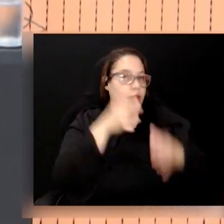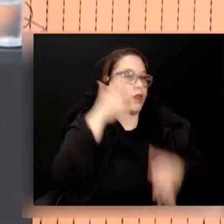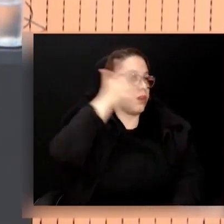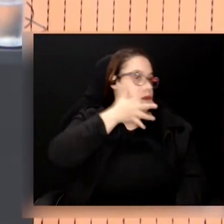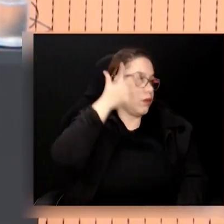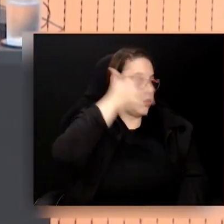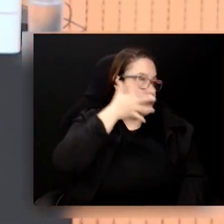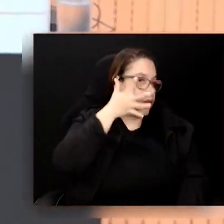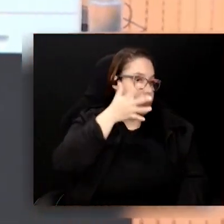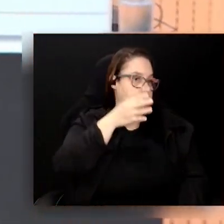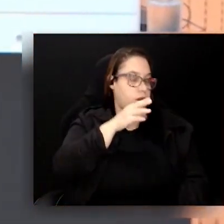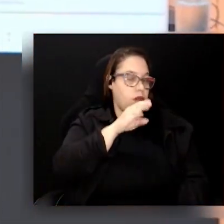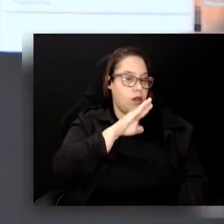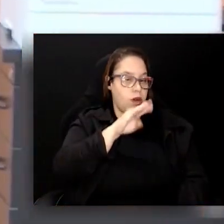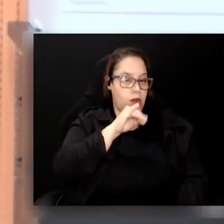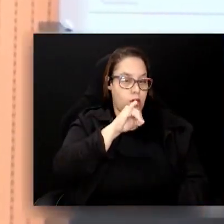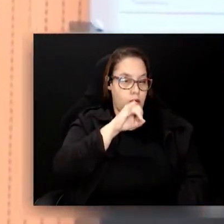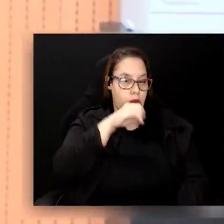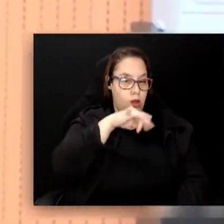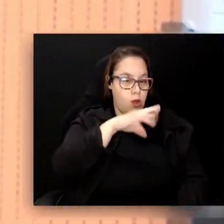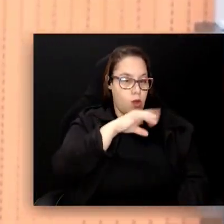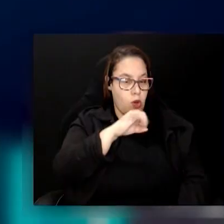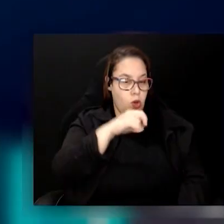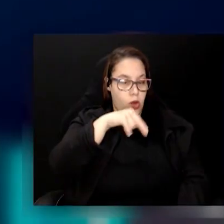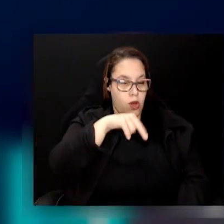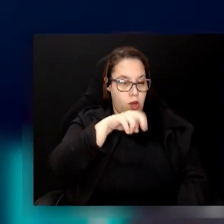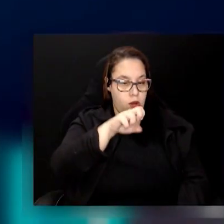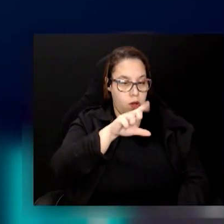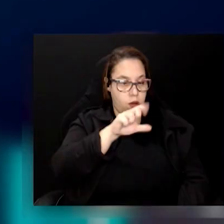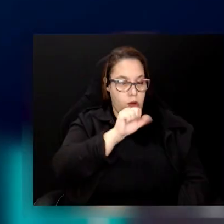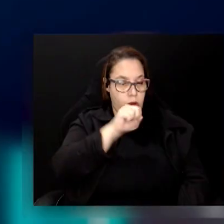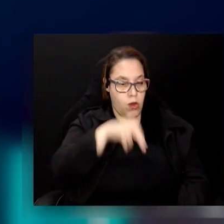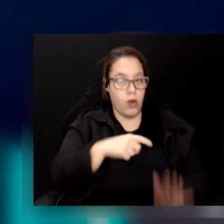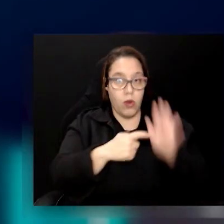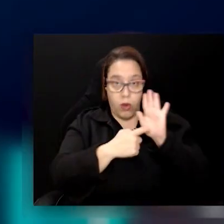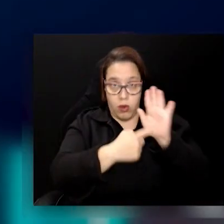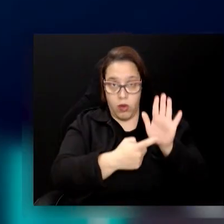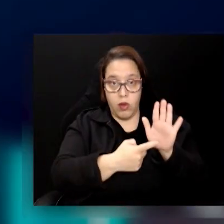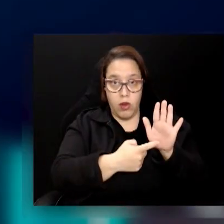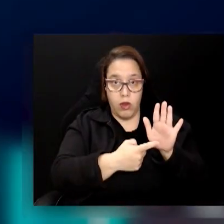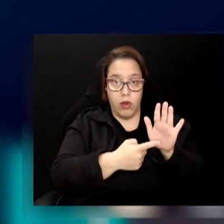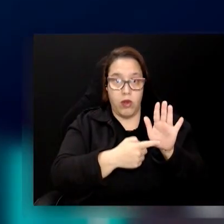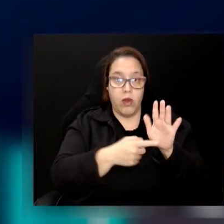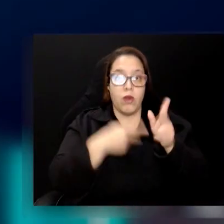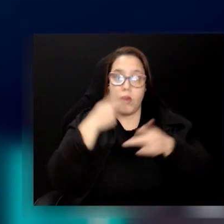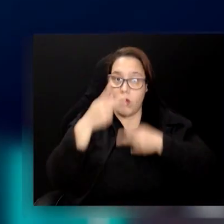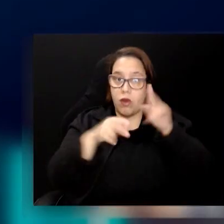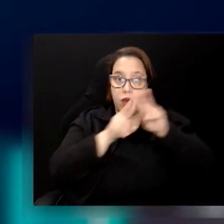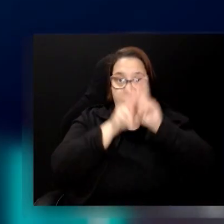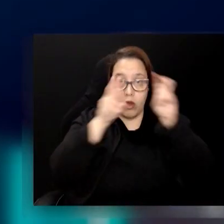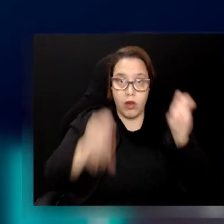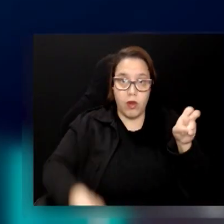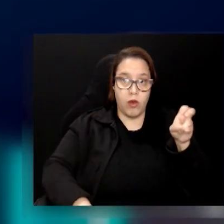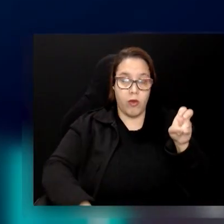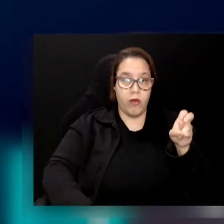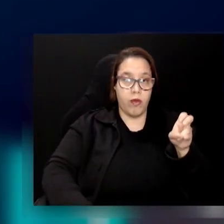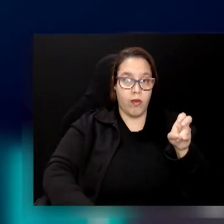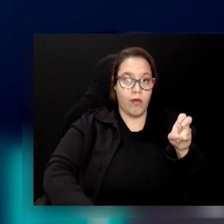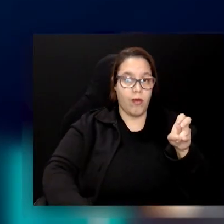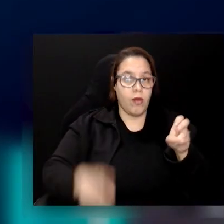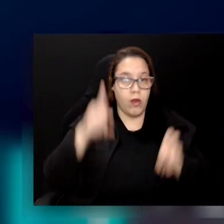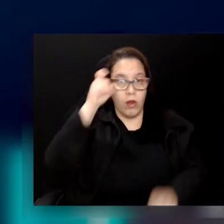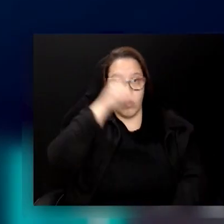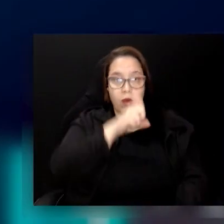biomédico Nelson Costa e, durante a apresentação, foram abordados temas como os desafios do século XXI,